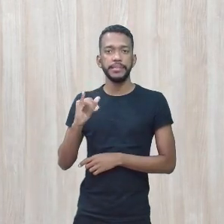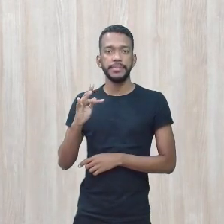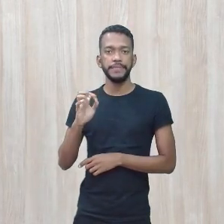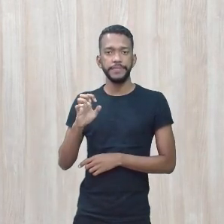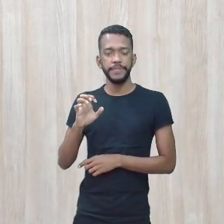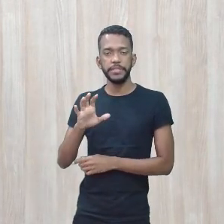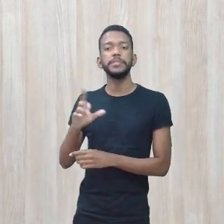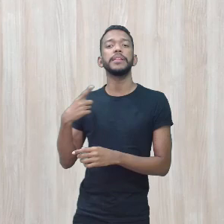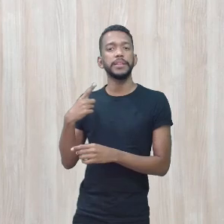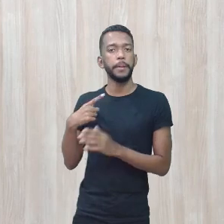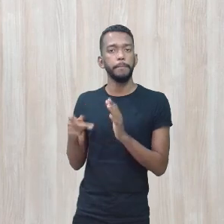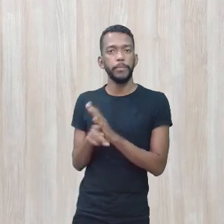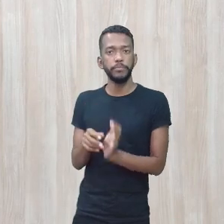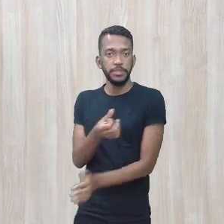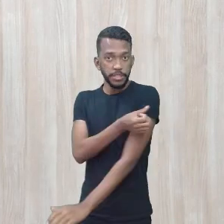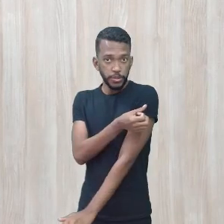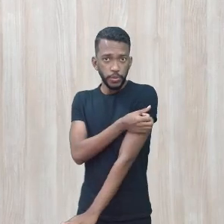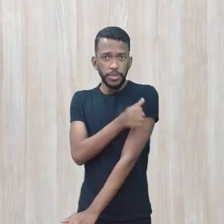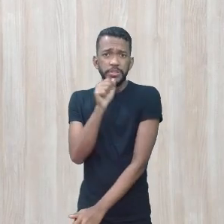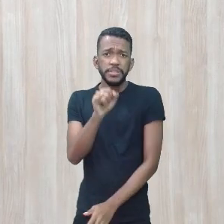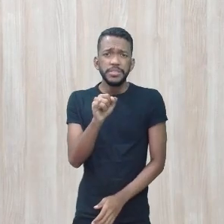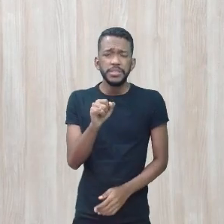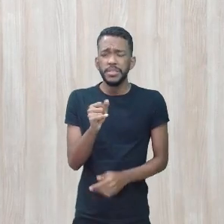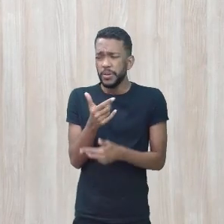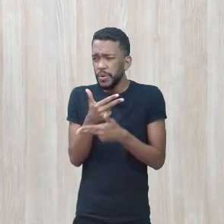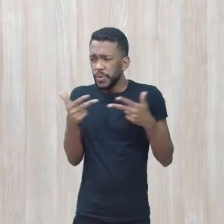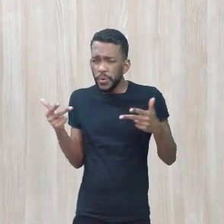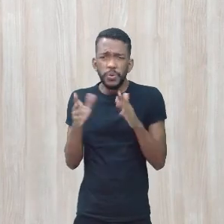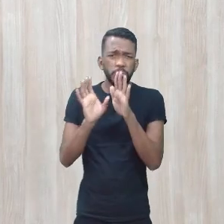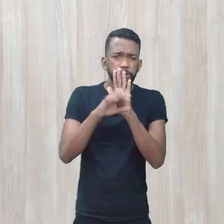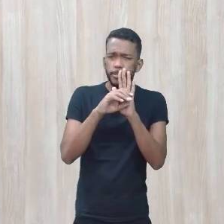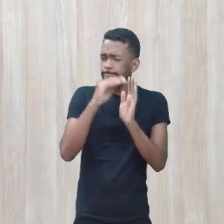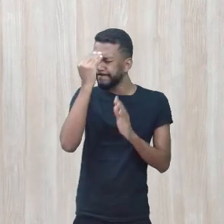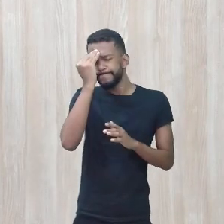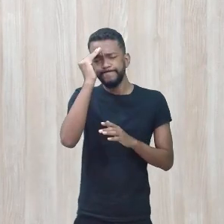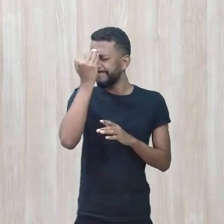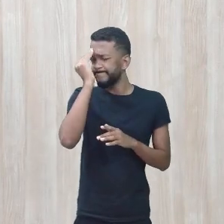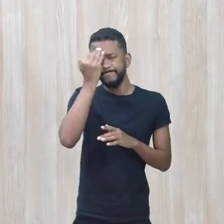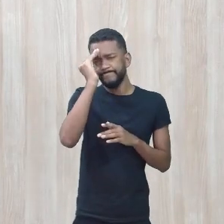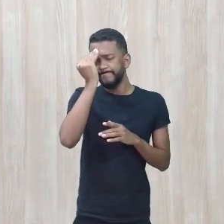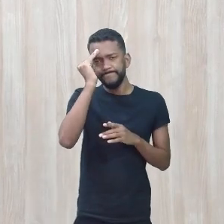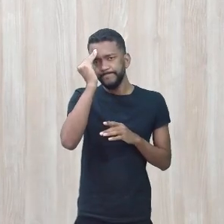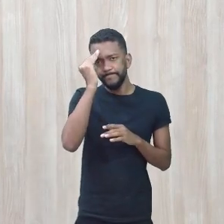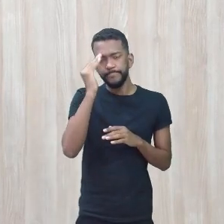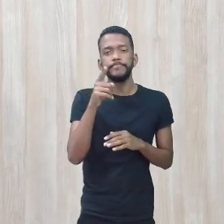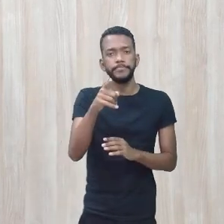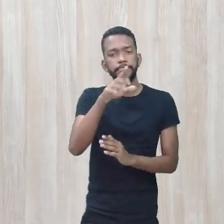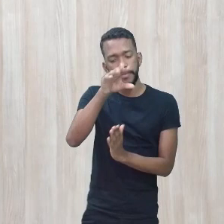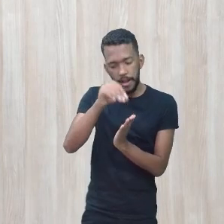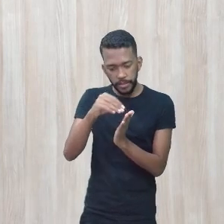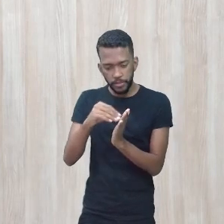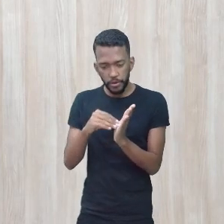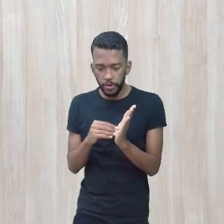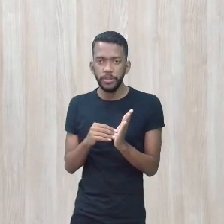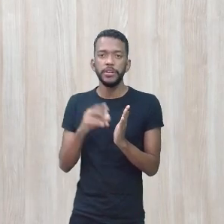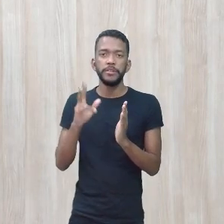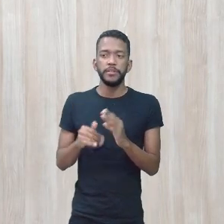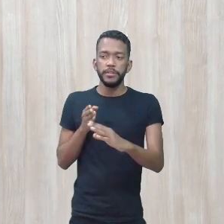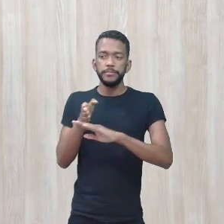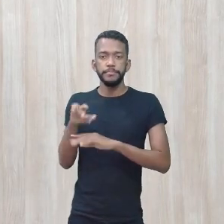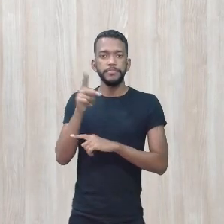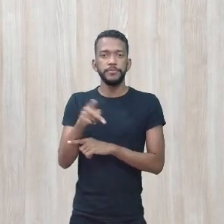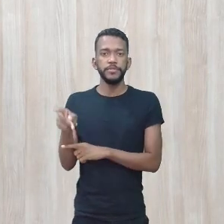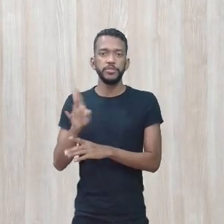vai lá, assiste. Se ficou algum conceito que tu não entendeu, anota, vai com o professor